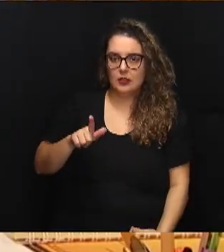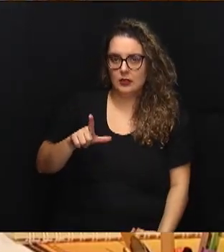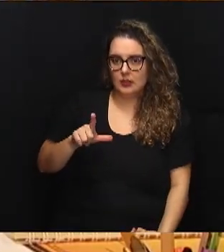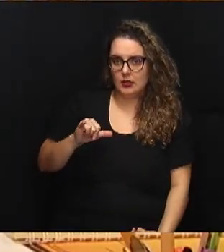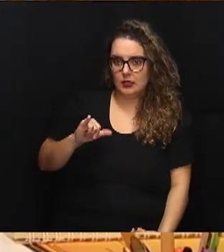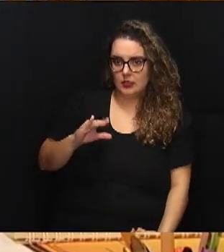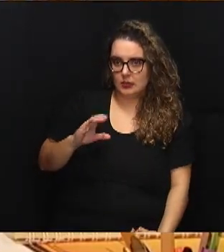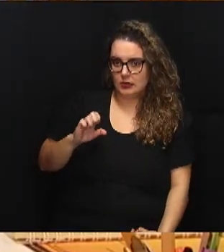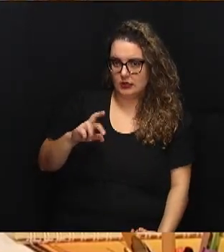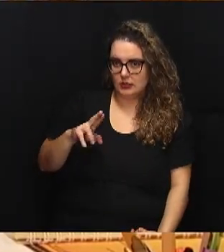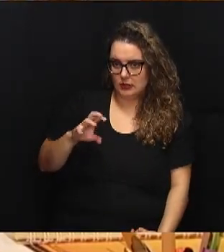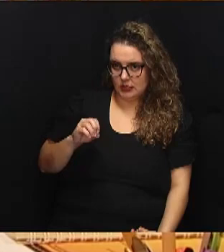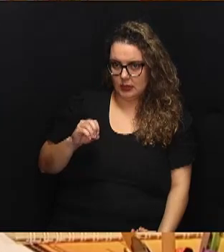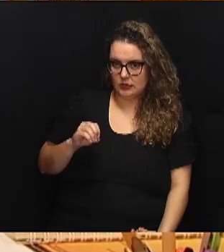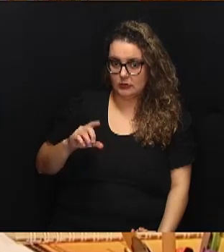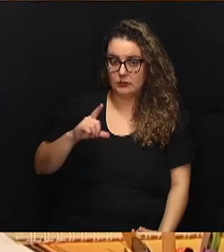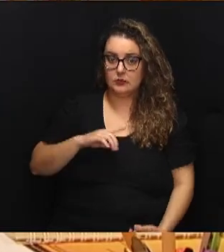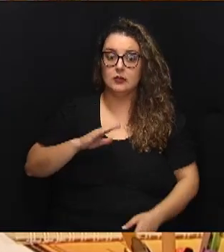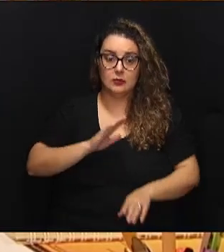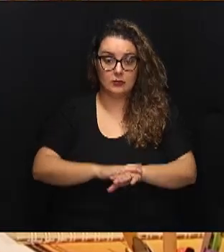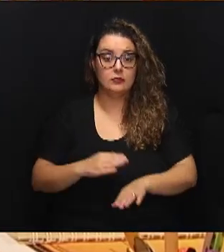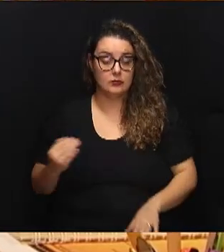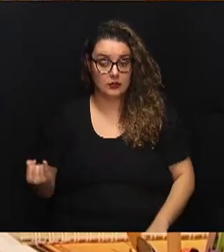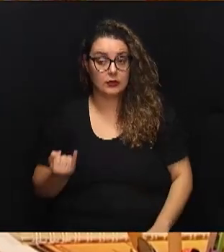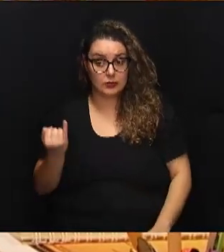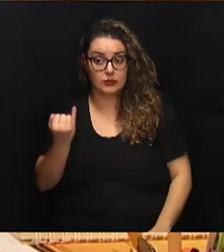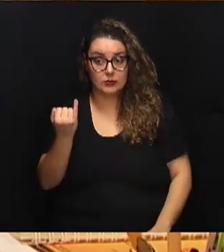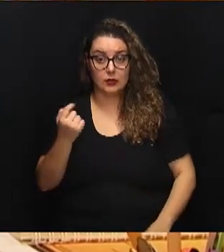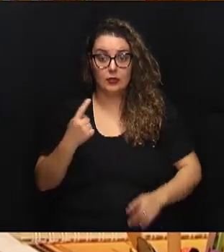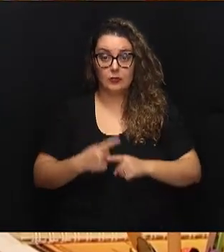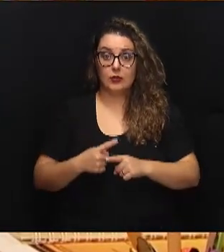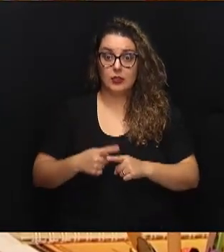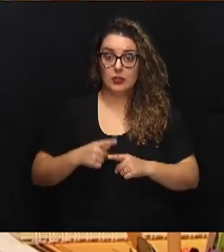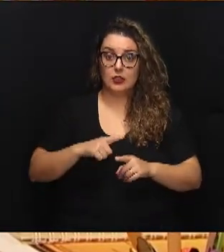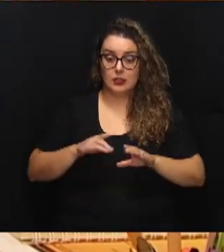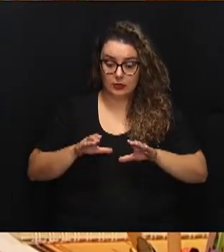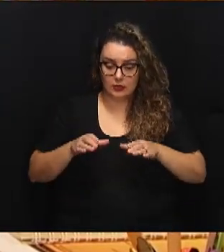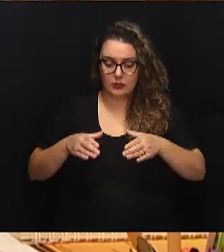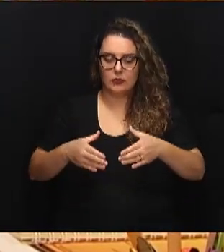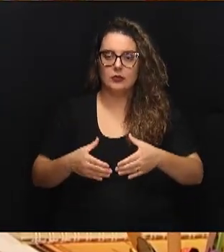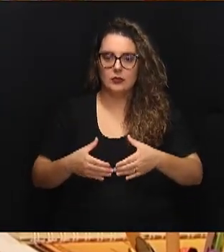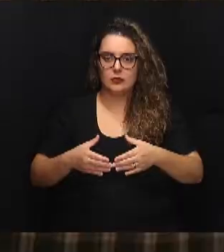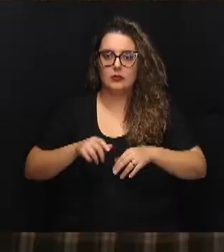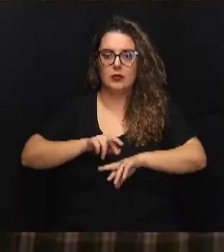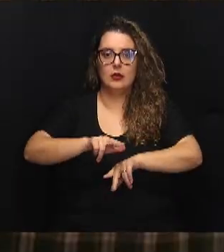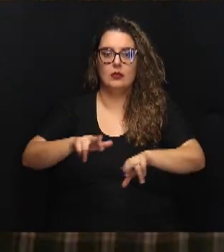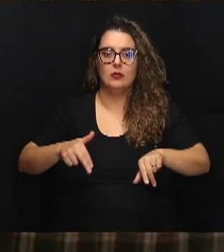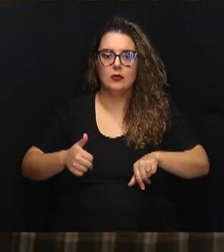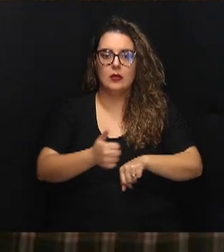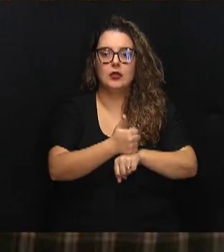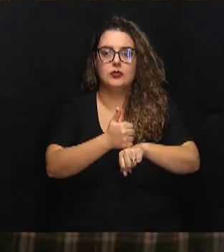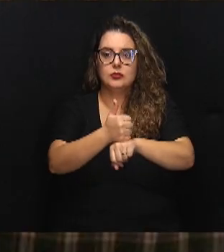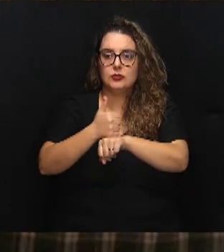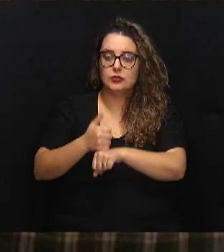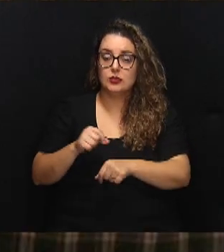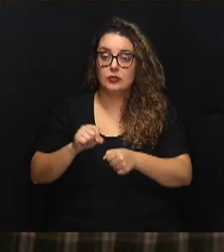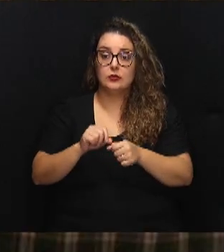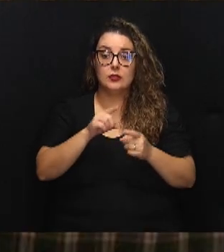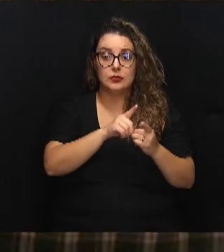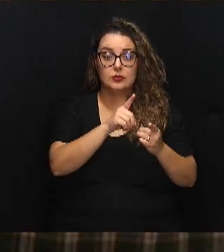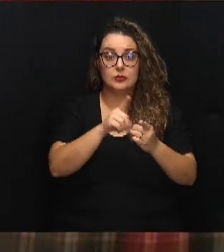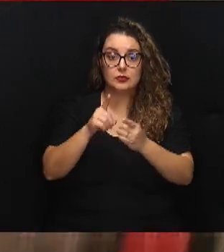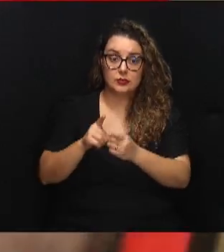ele tem uma atuação muito importante, porque possui uma equipe multidisciplinar que faz o atendimento